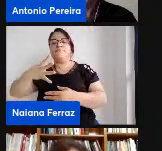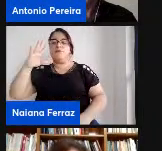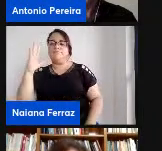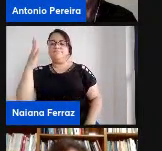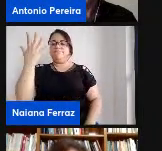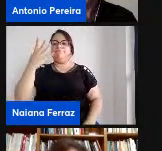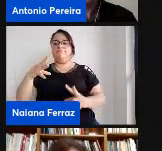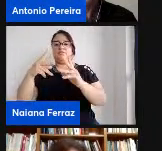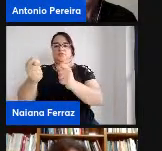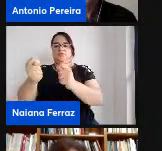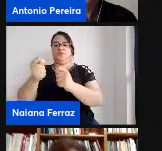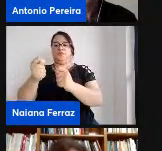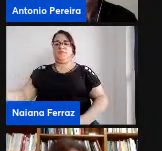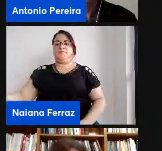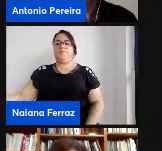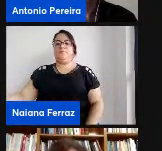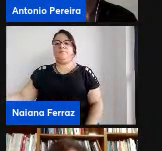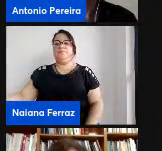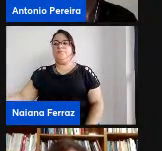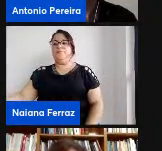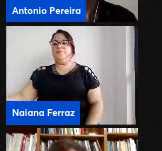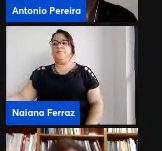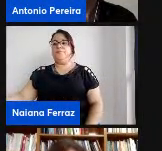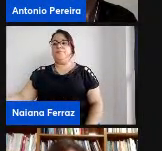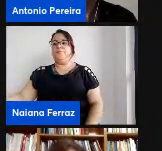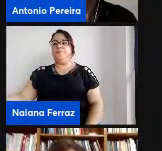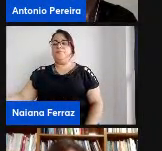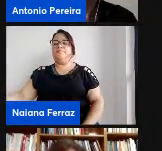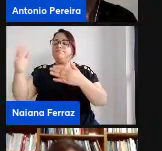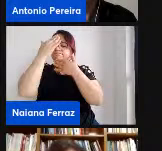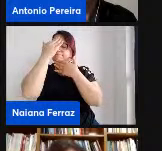Muito obrigada, professor. Só